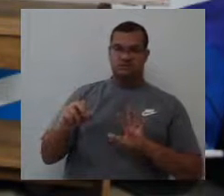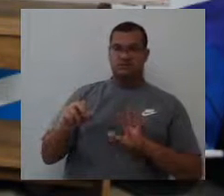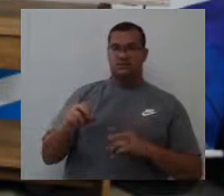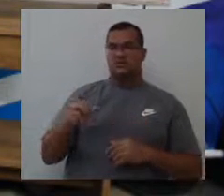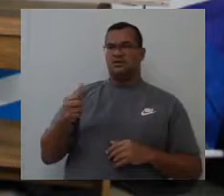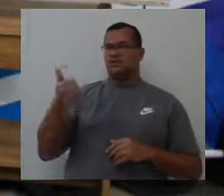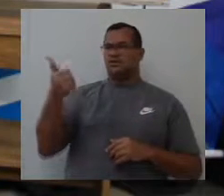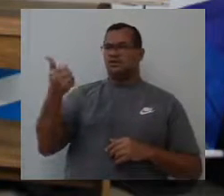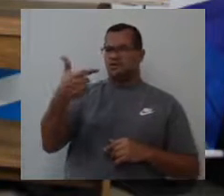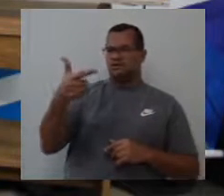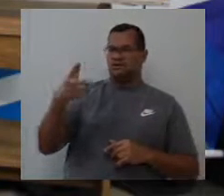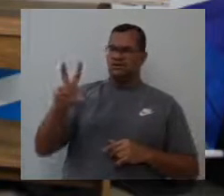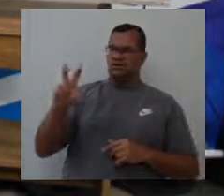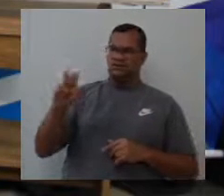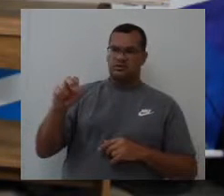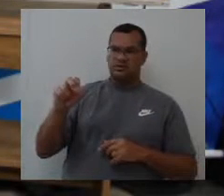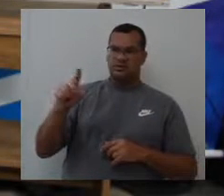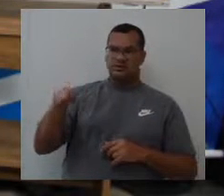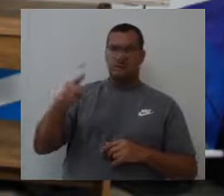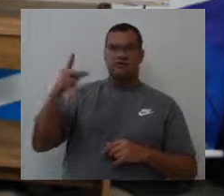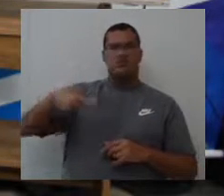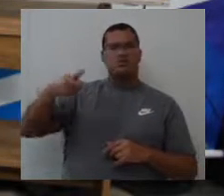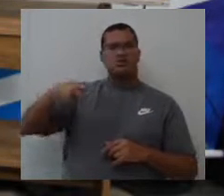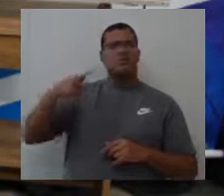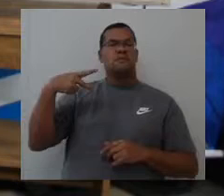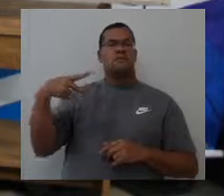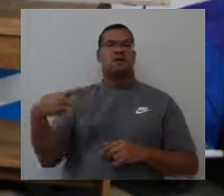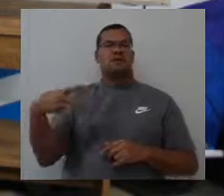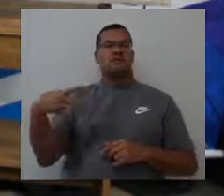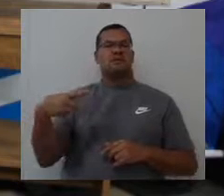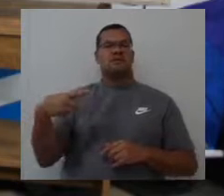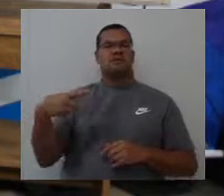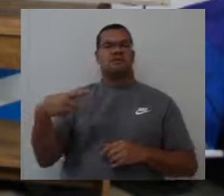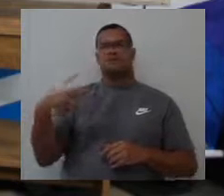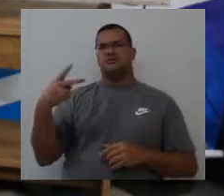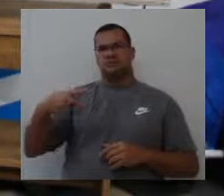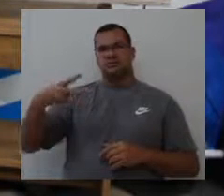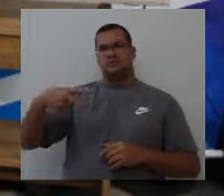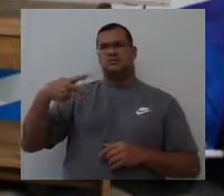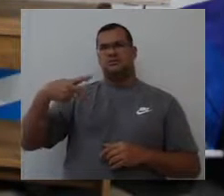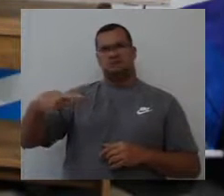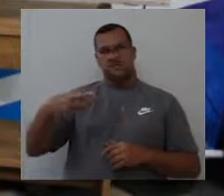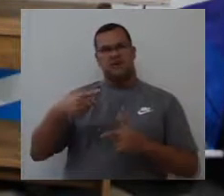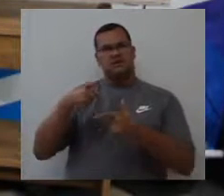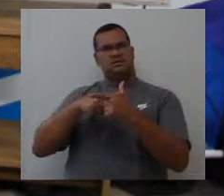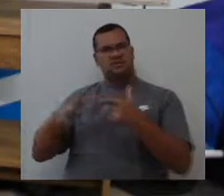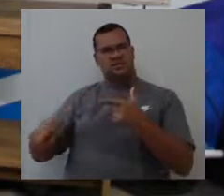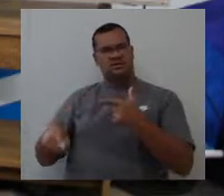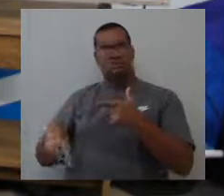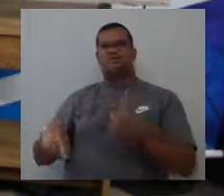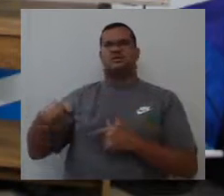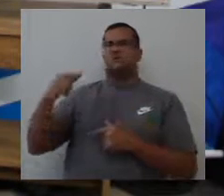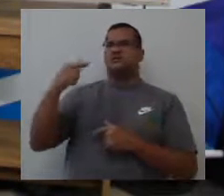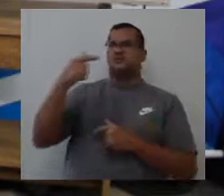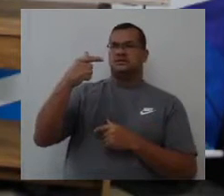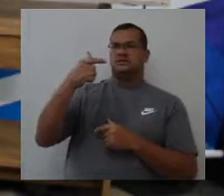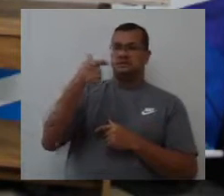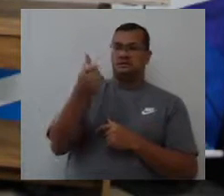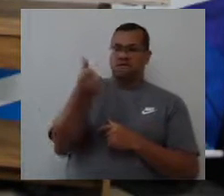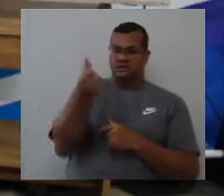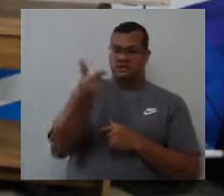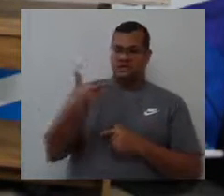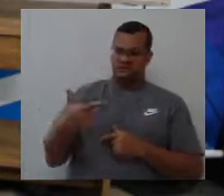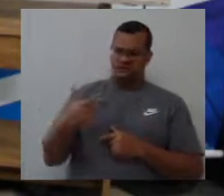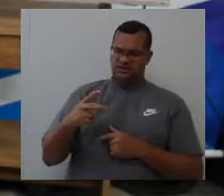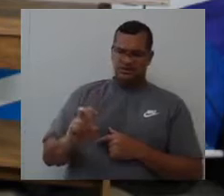Observe que 12 por 50 são números pares. E eu posso simplificar ainda dividindo por 2. E eu encontro 6 sobre 25.